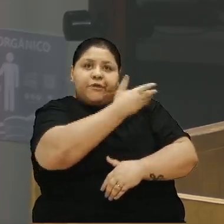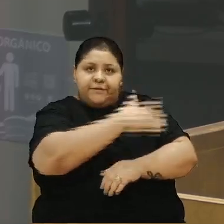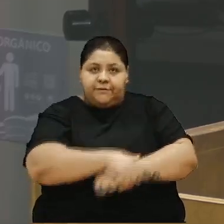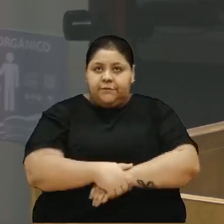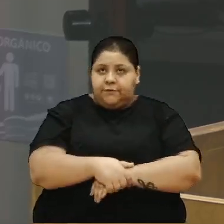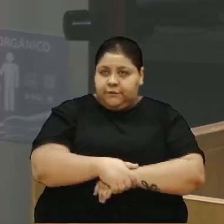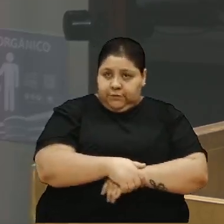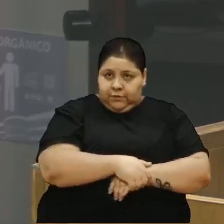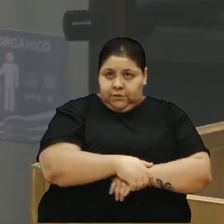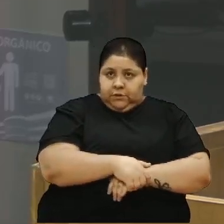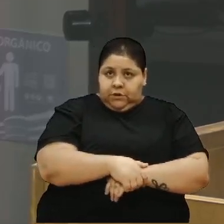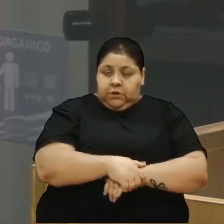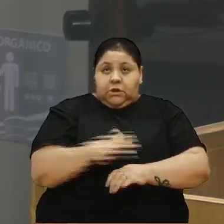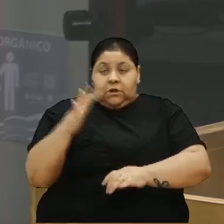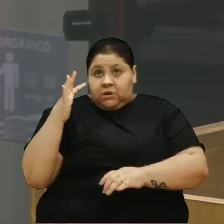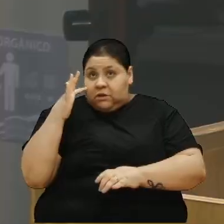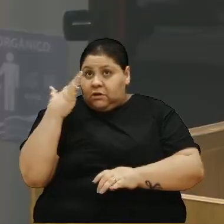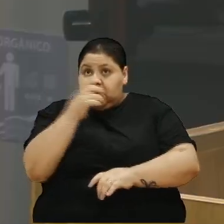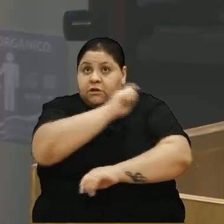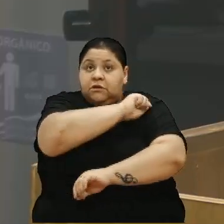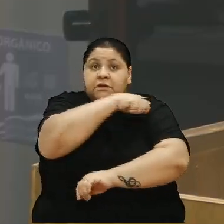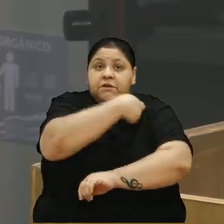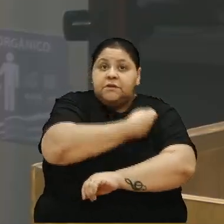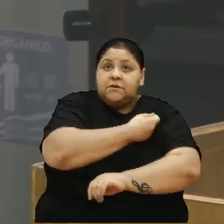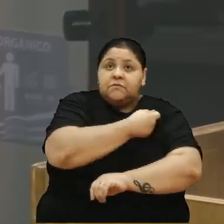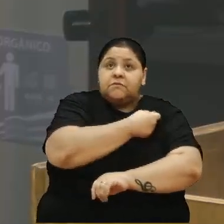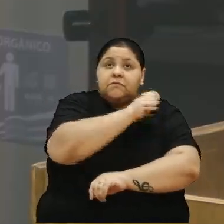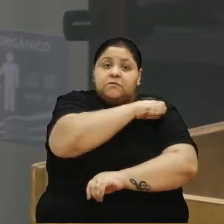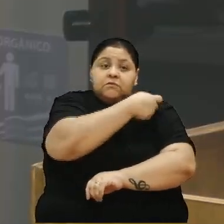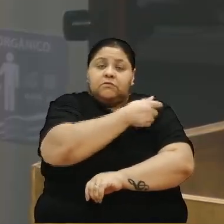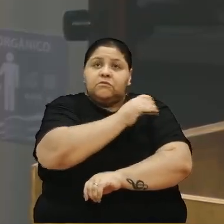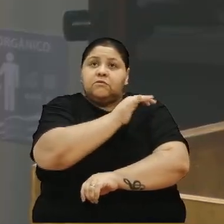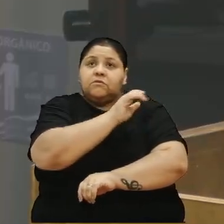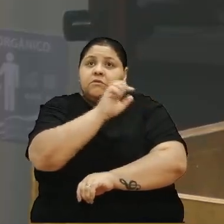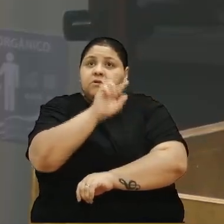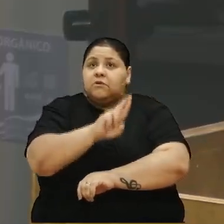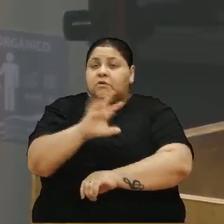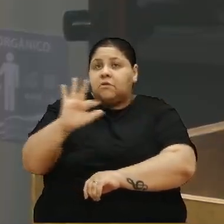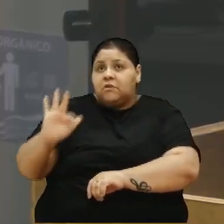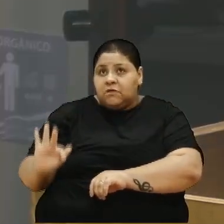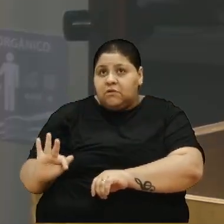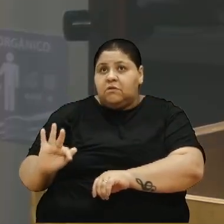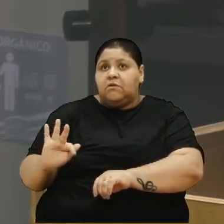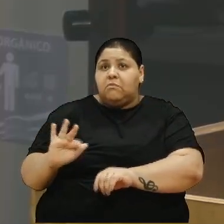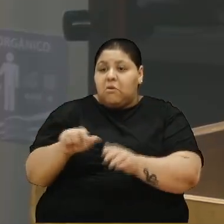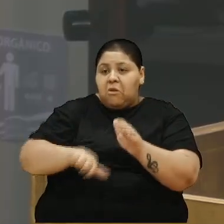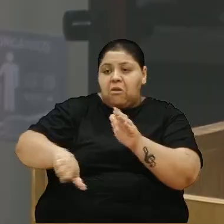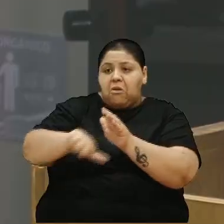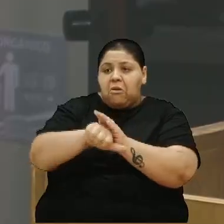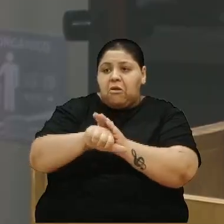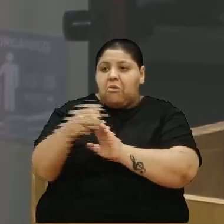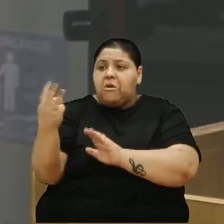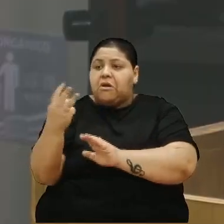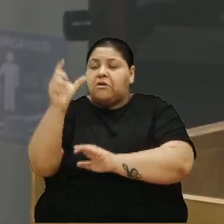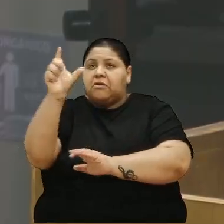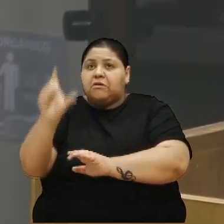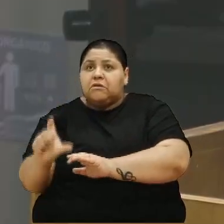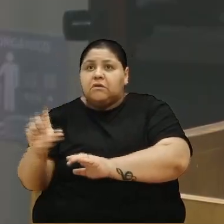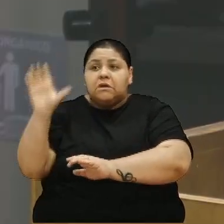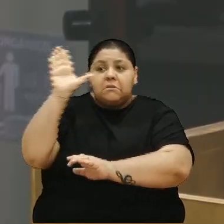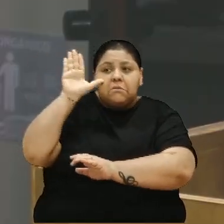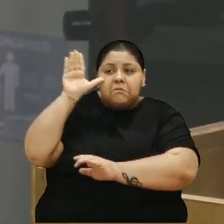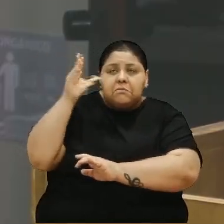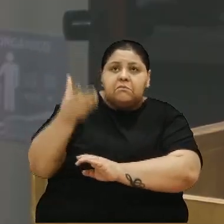Então, quando ia acontecer a fiscalização pela Receita Federal de um suposto crime pelo terceiro, ia fazer a